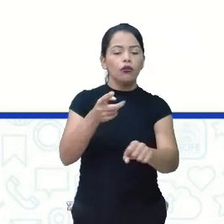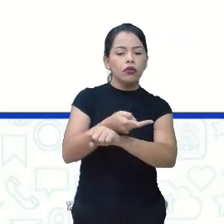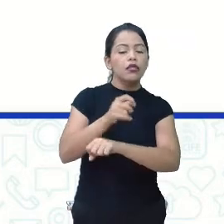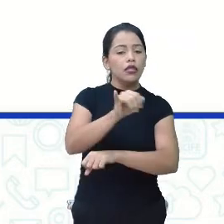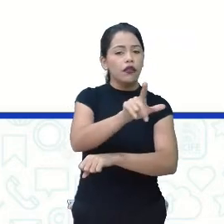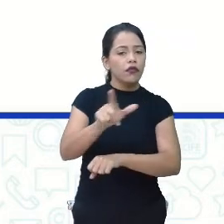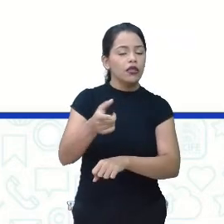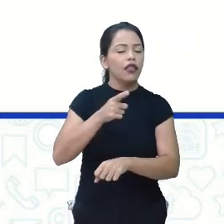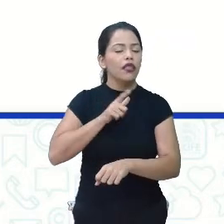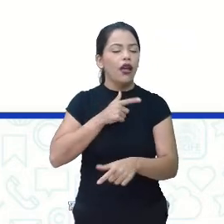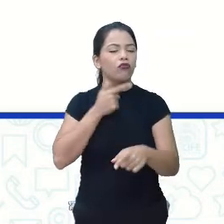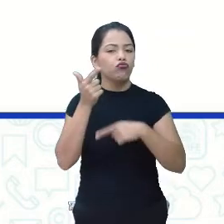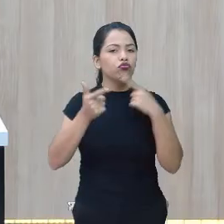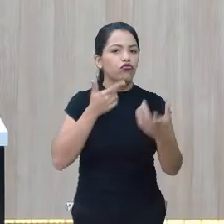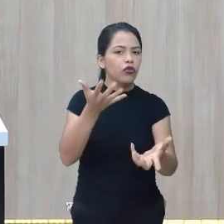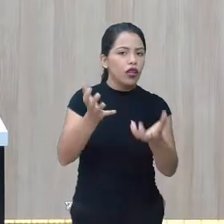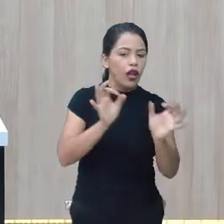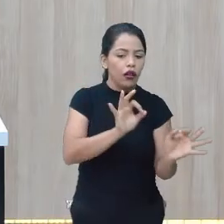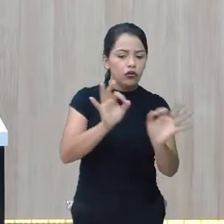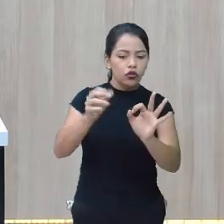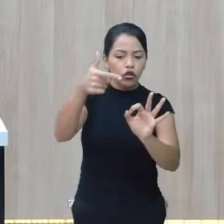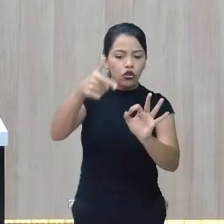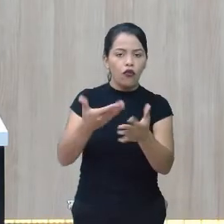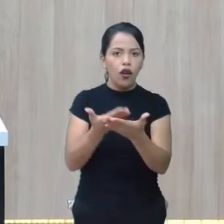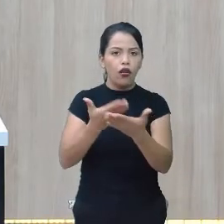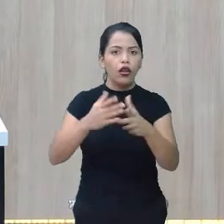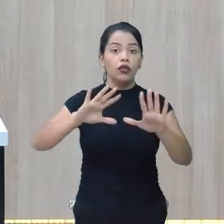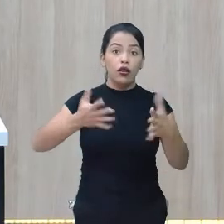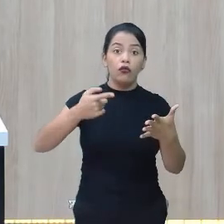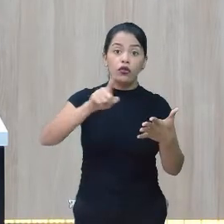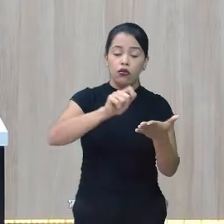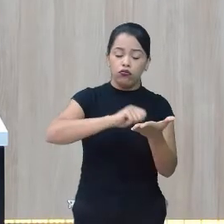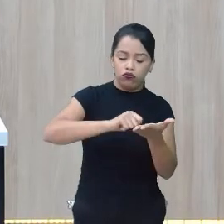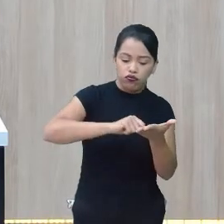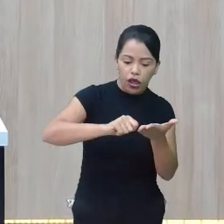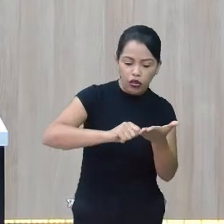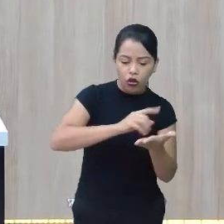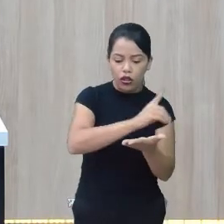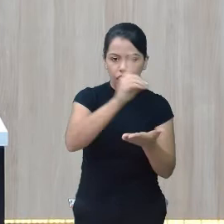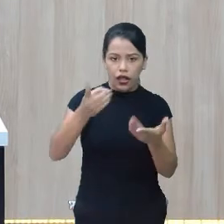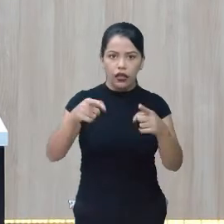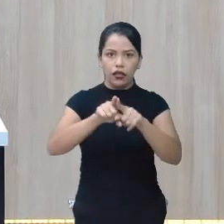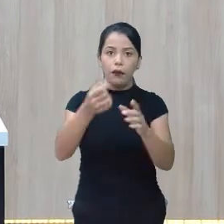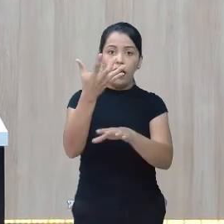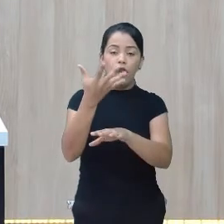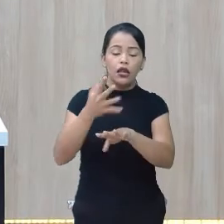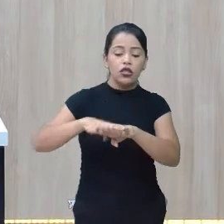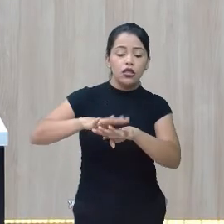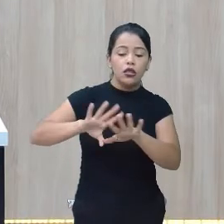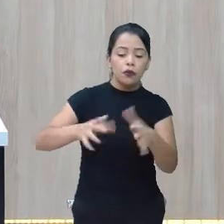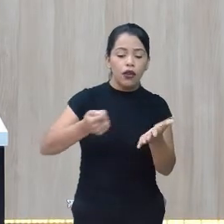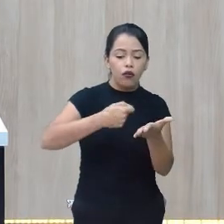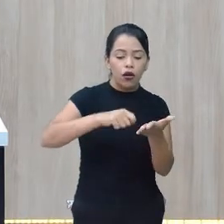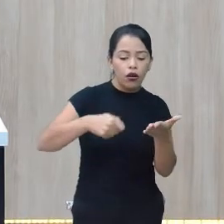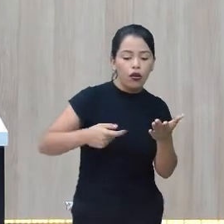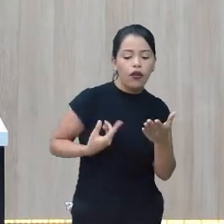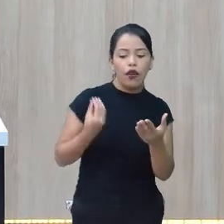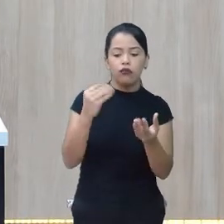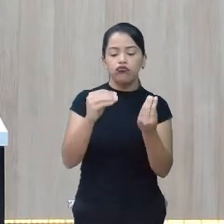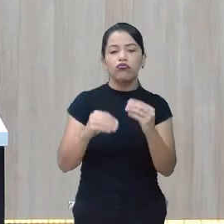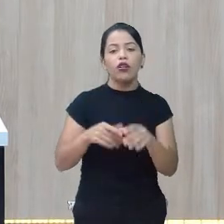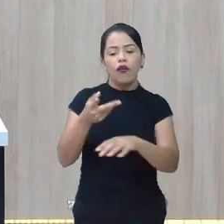você tiver dúvida, quiser rever a aula, você anota a data e a disciplina para buscar lá na playlist da tua série, tá bom?